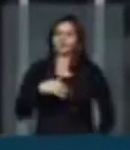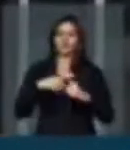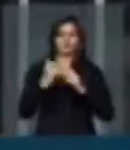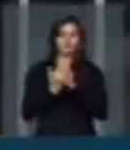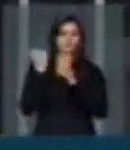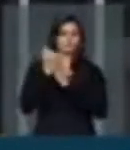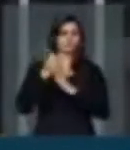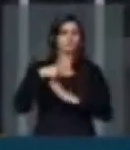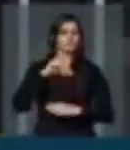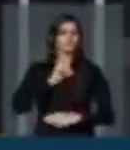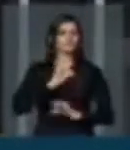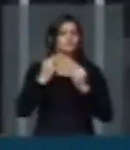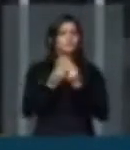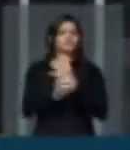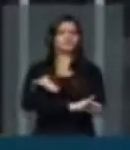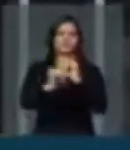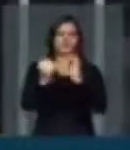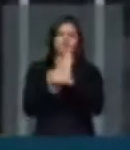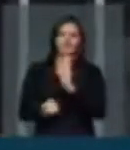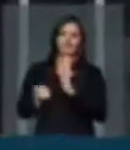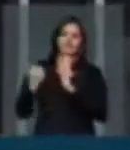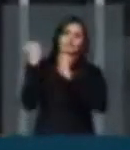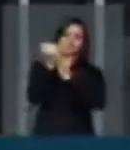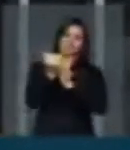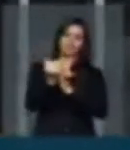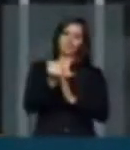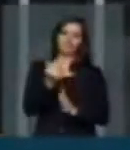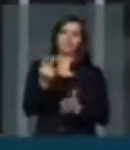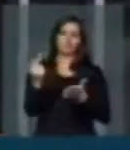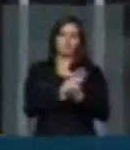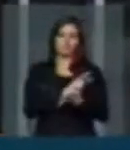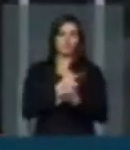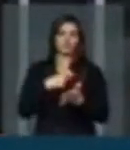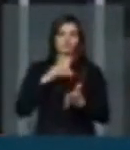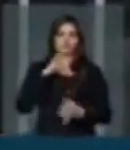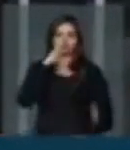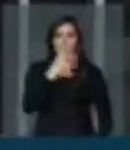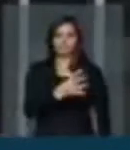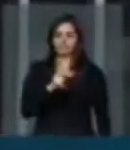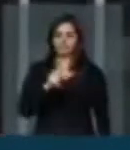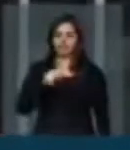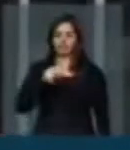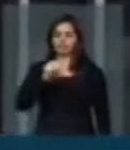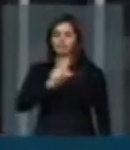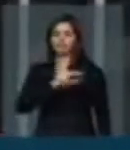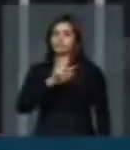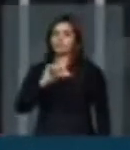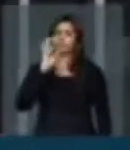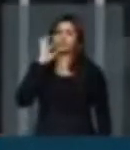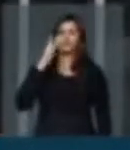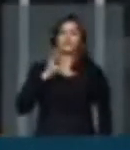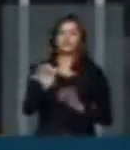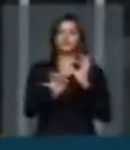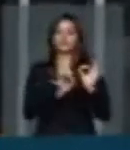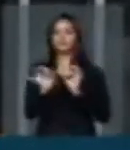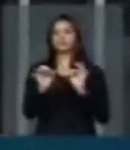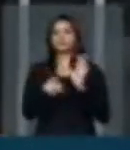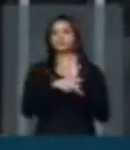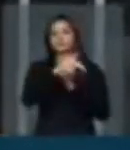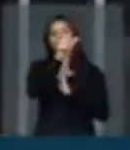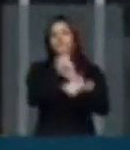repercussões e desdobramentos ultrapassam os efeitos da sentença e das penas que ainda serão definidas para aqueles que,